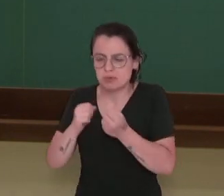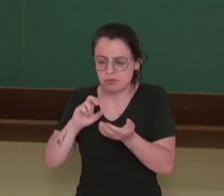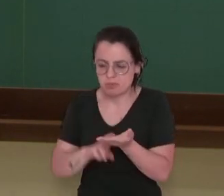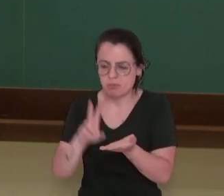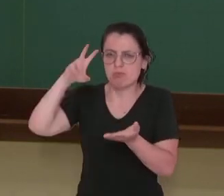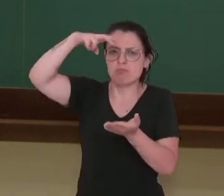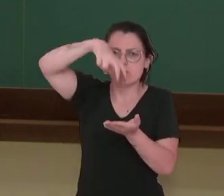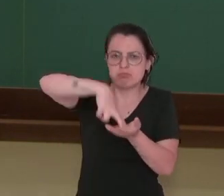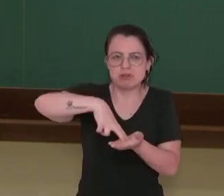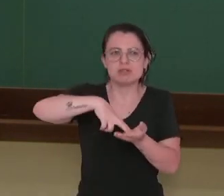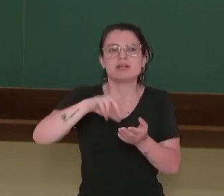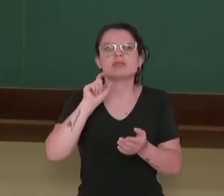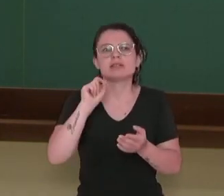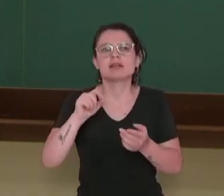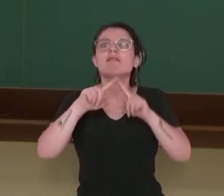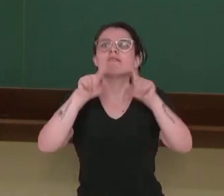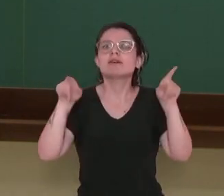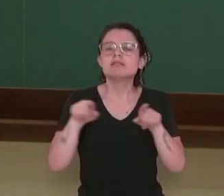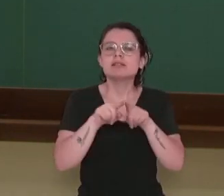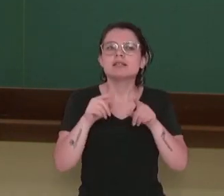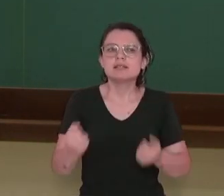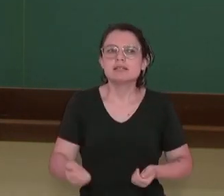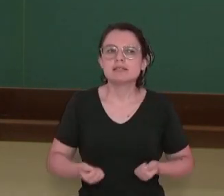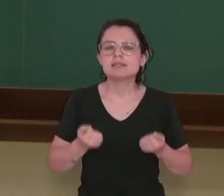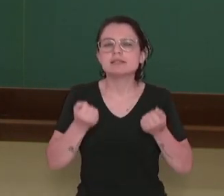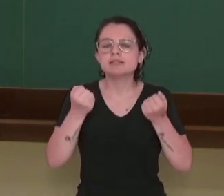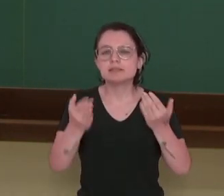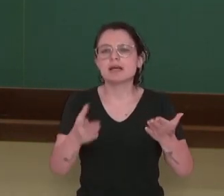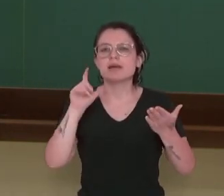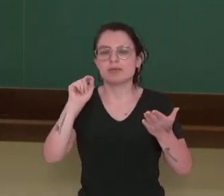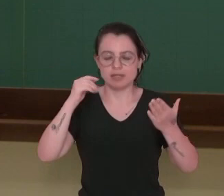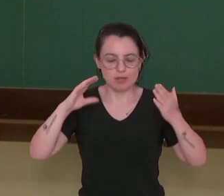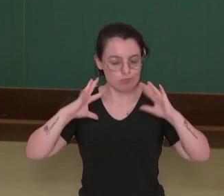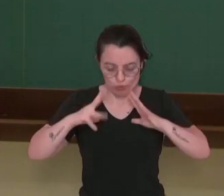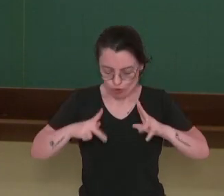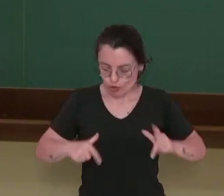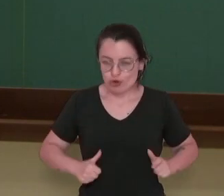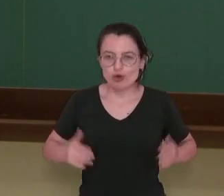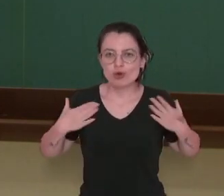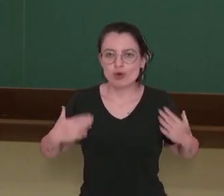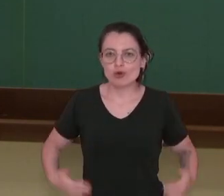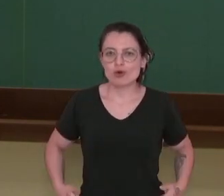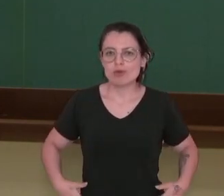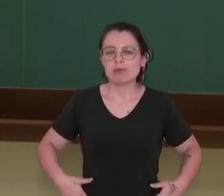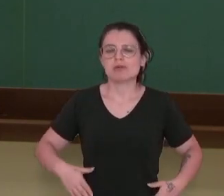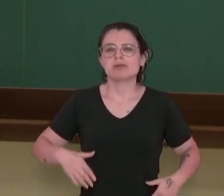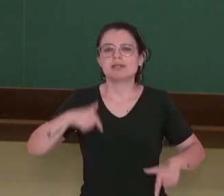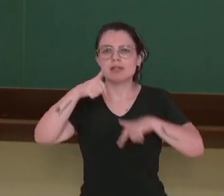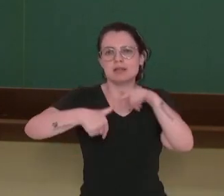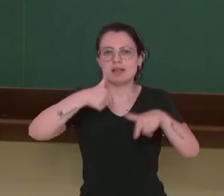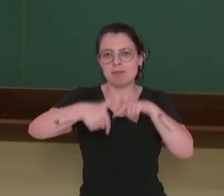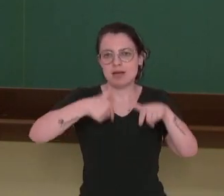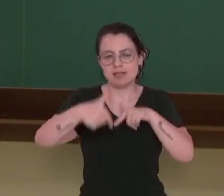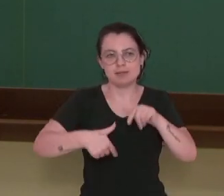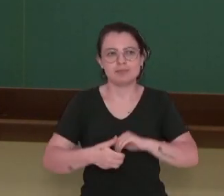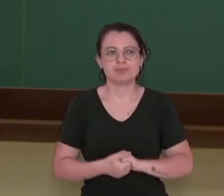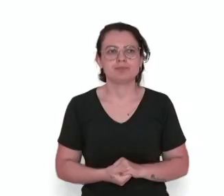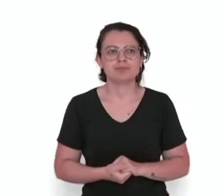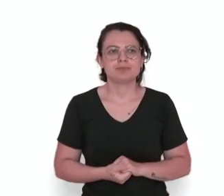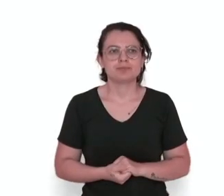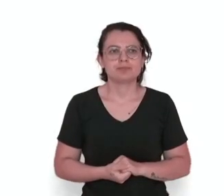Os exercícios são funcionais e solicitam diversos músculos simultaneamente. Né? E